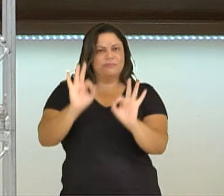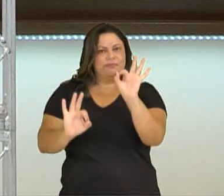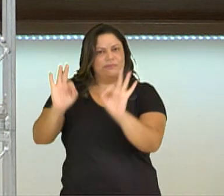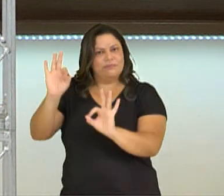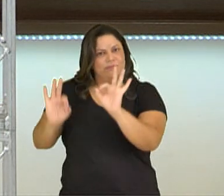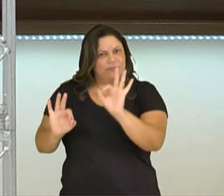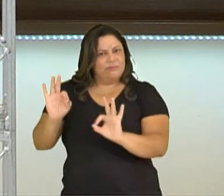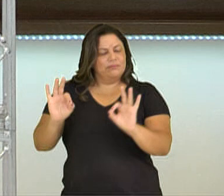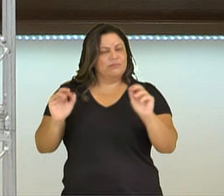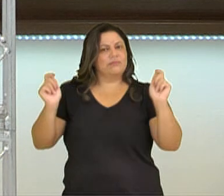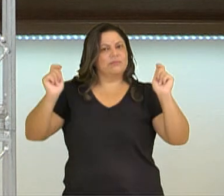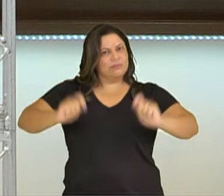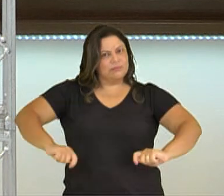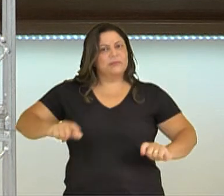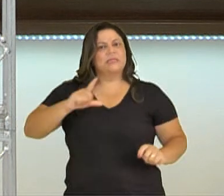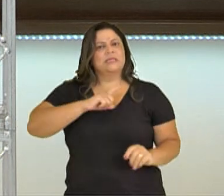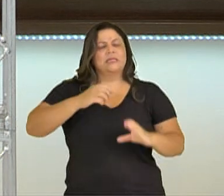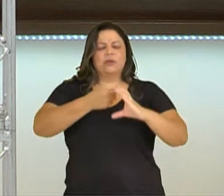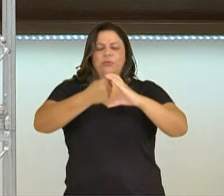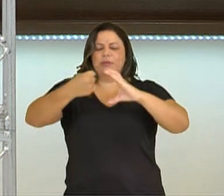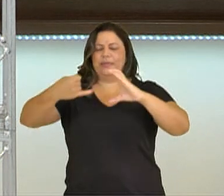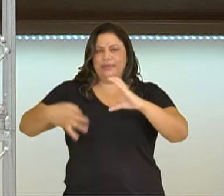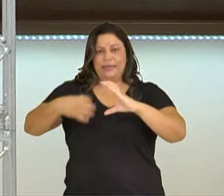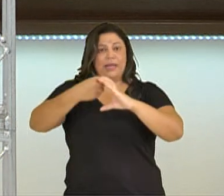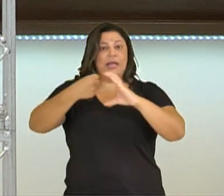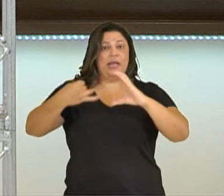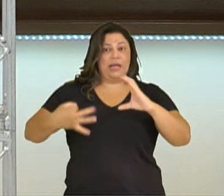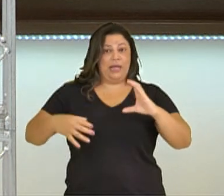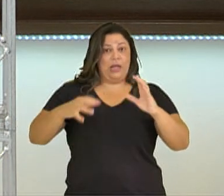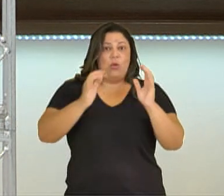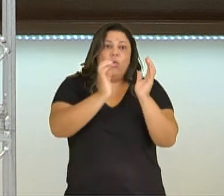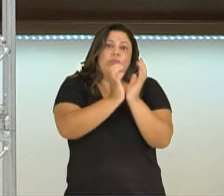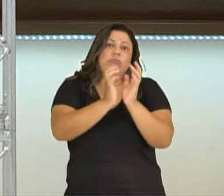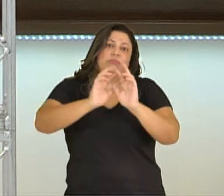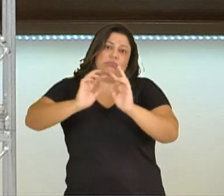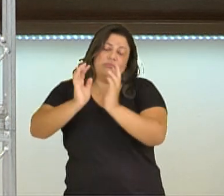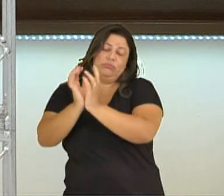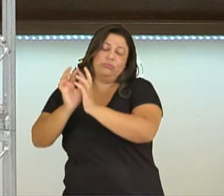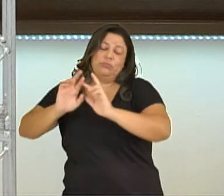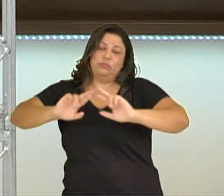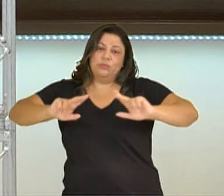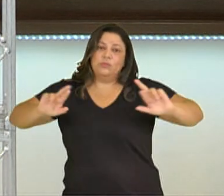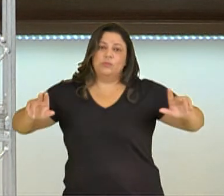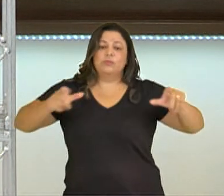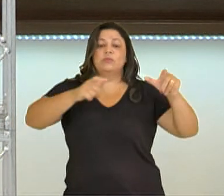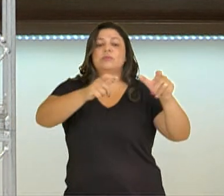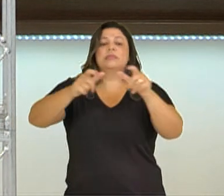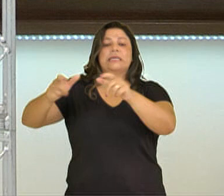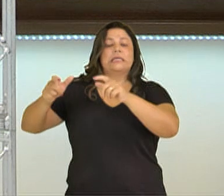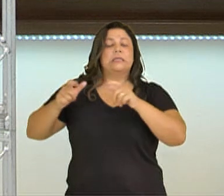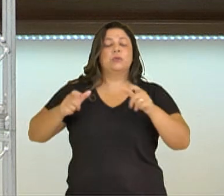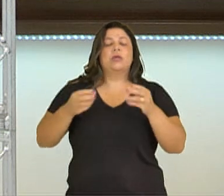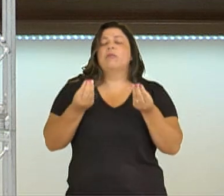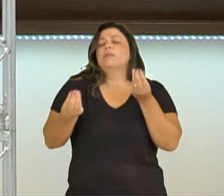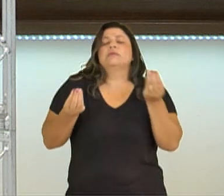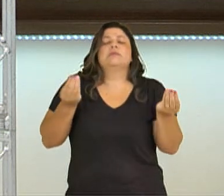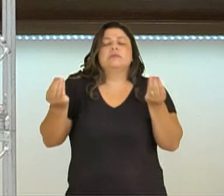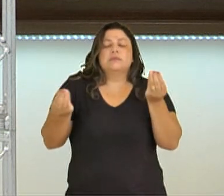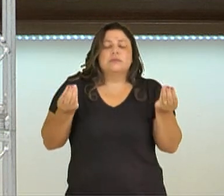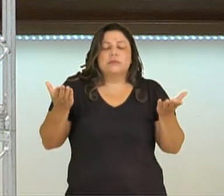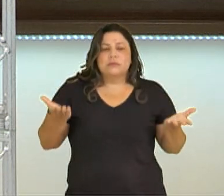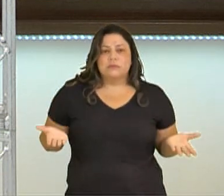ter uma determinada característica ou um conjunto de características daquele lugar. Como é aquele lugar?